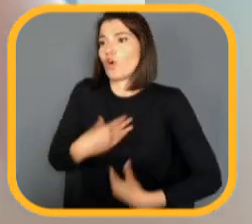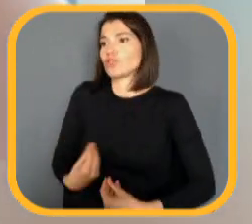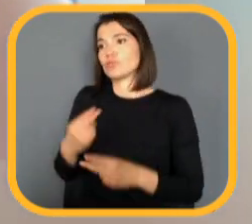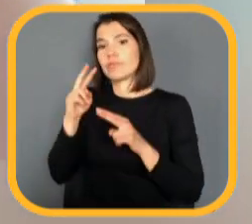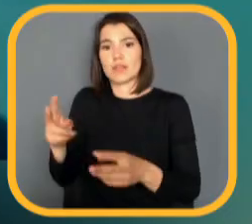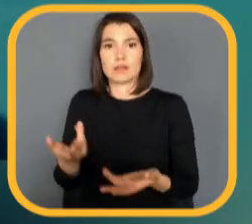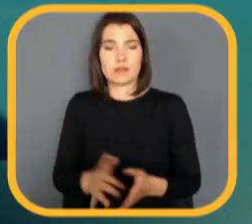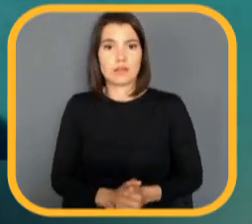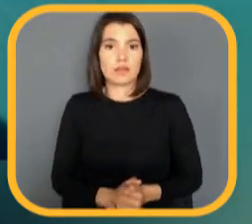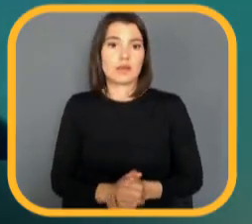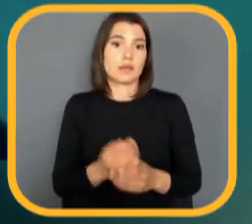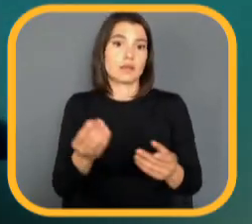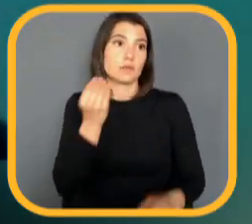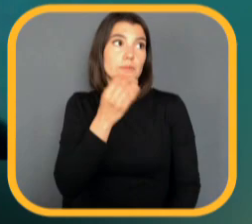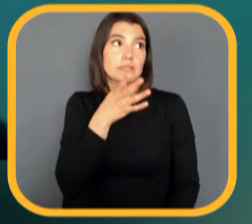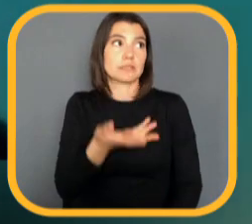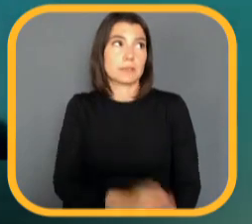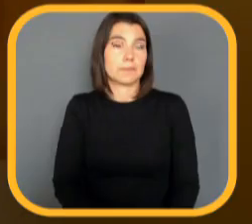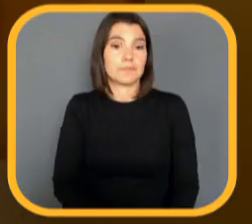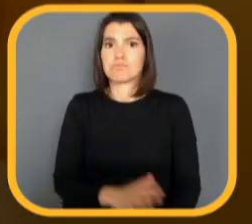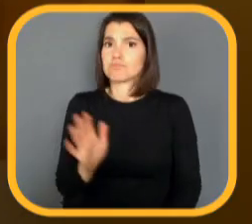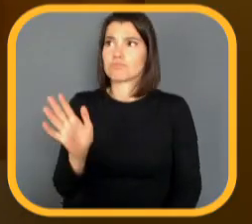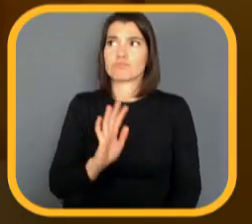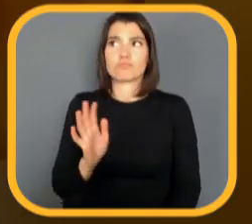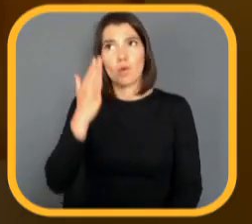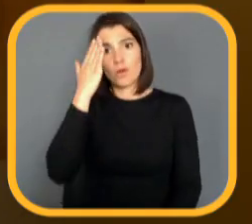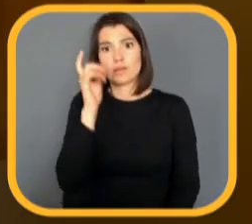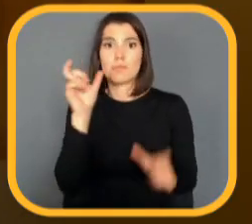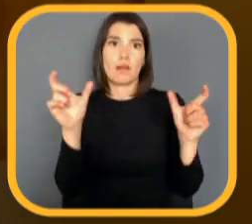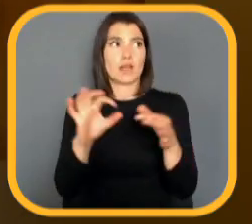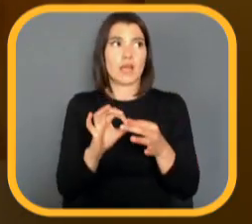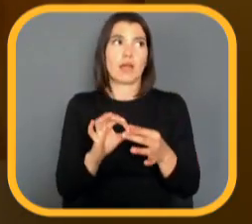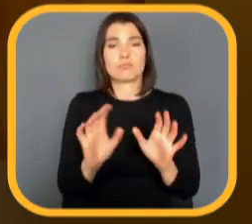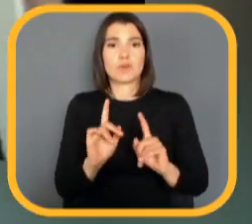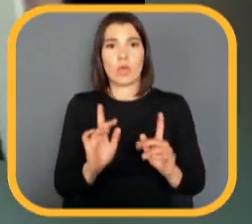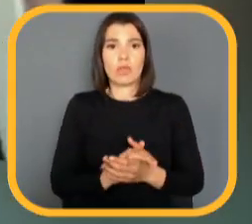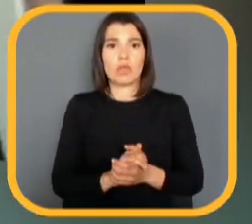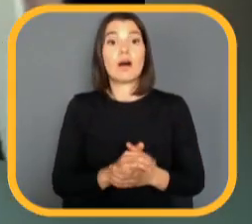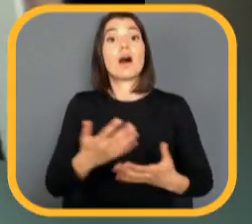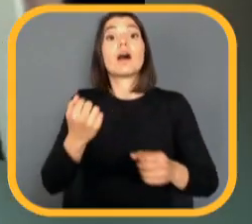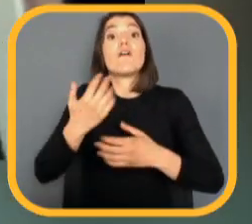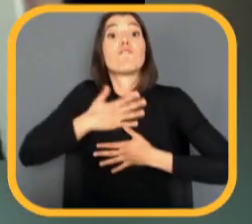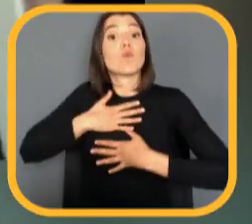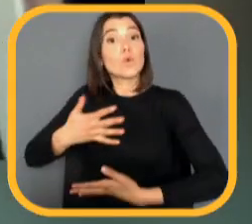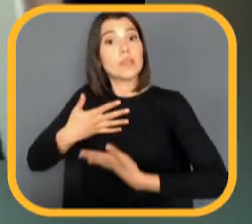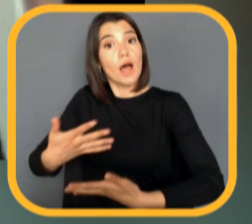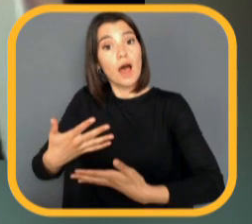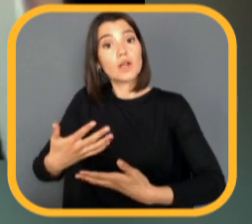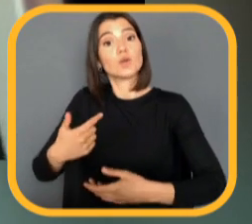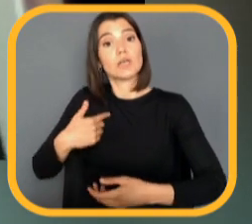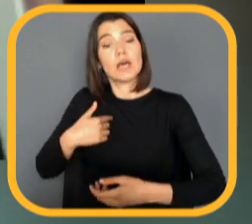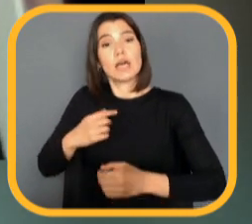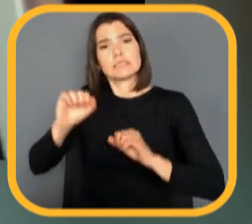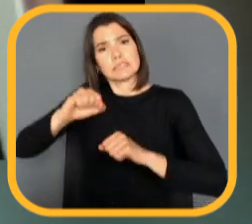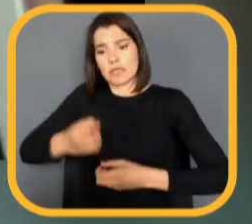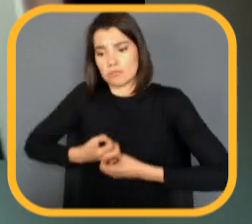só simpatizar. É como dizer. Não, apesar de estarem associados. Tu, quando estás a fazer voluntariado, estás a